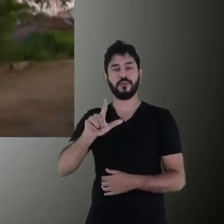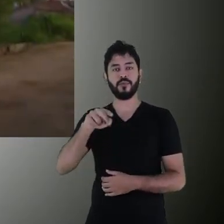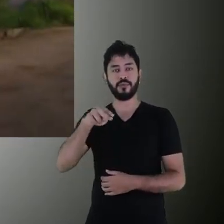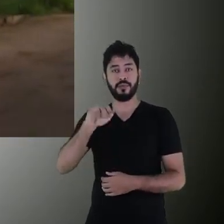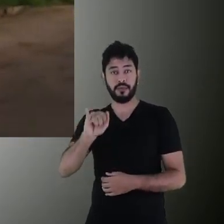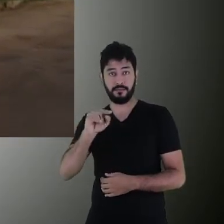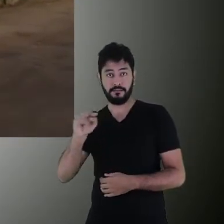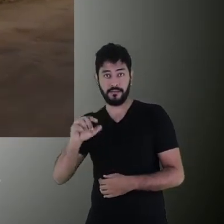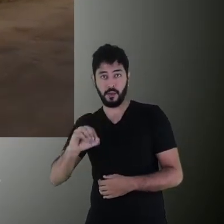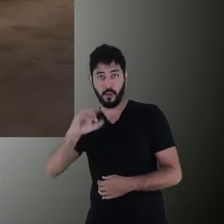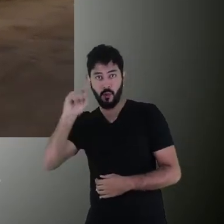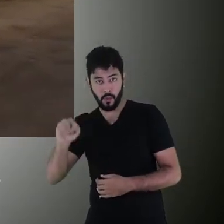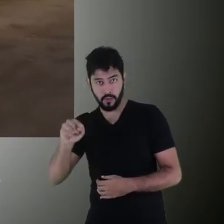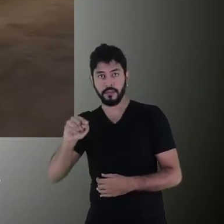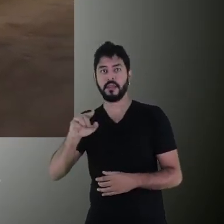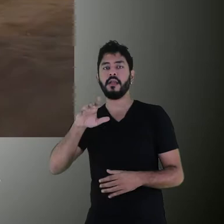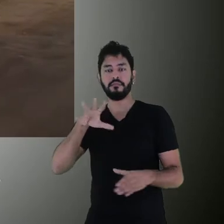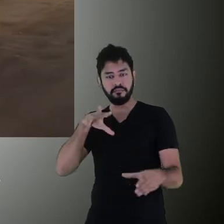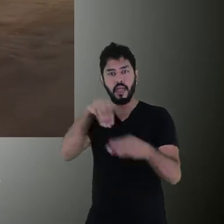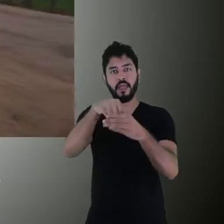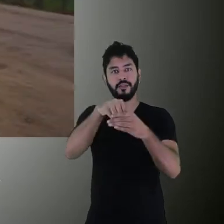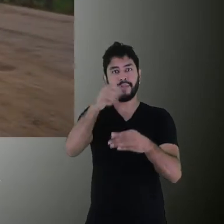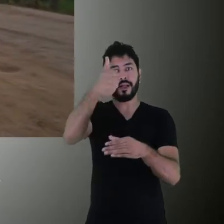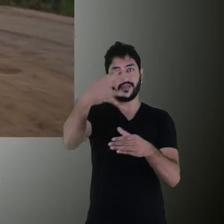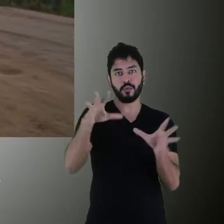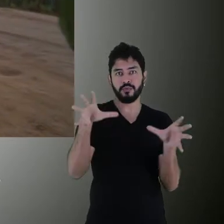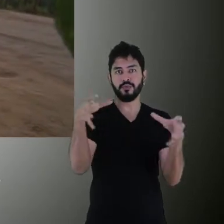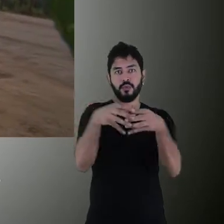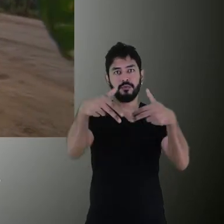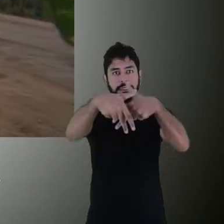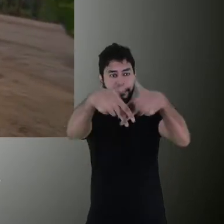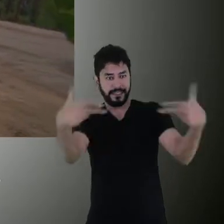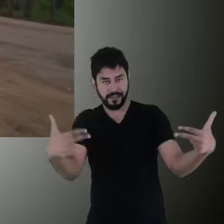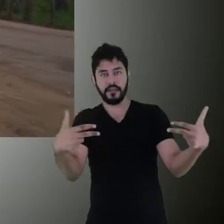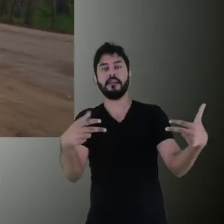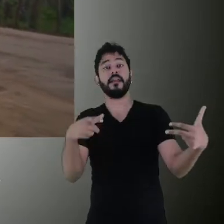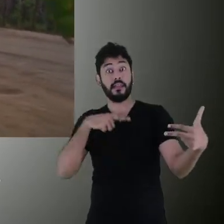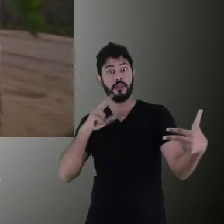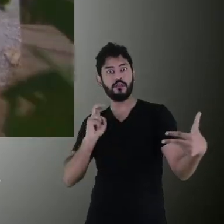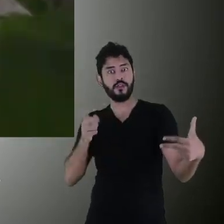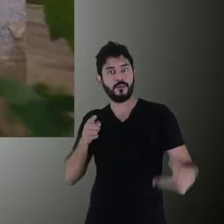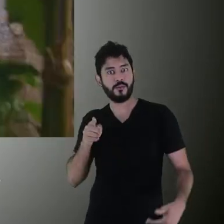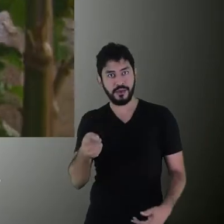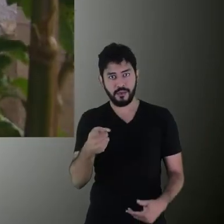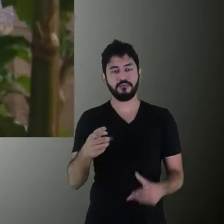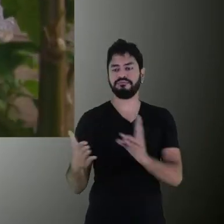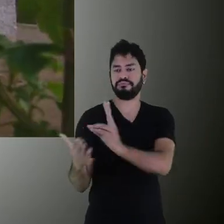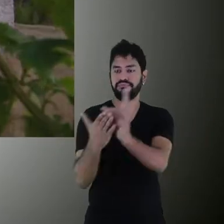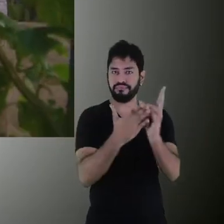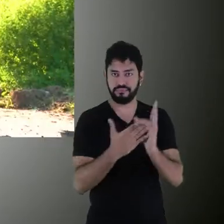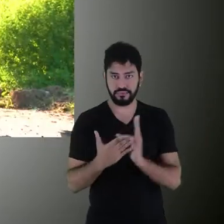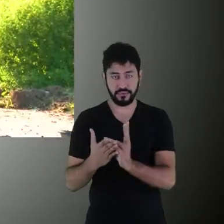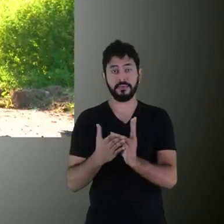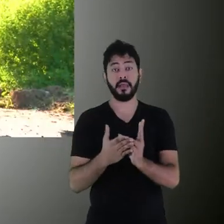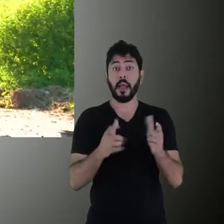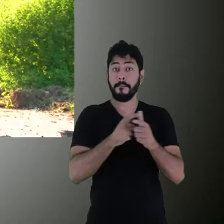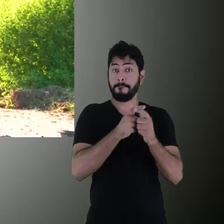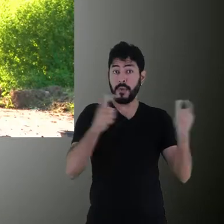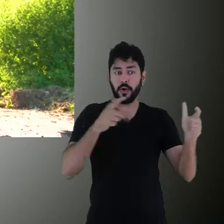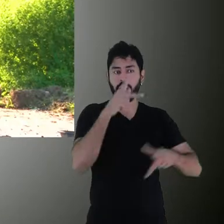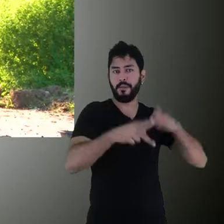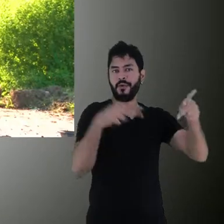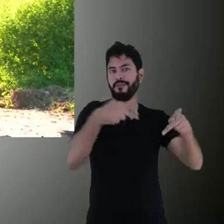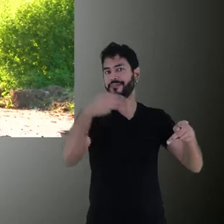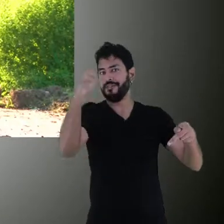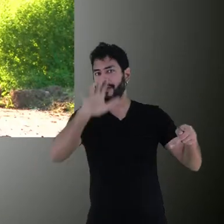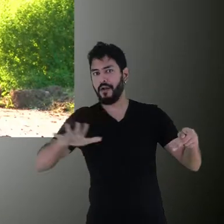14 etnias do estado de Pernambuco, tem em torno de 5 mil indígenas. Nós somos um